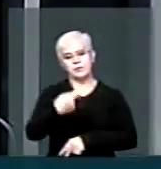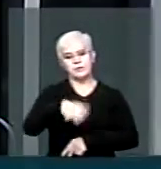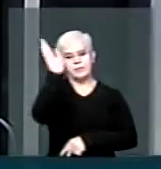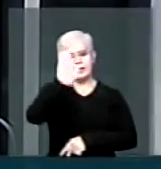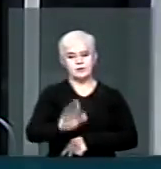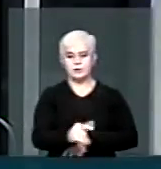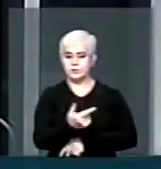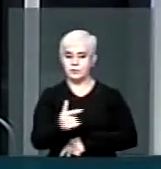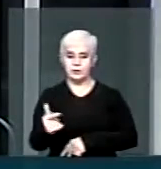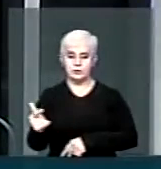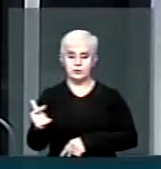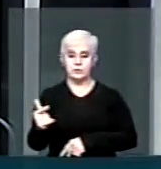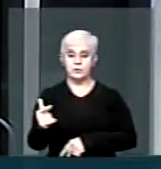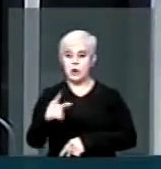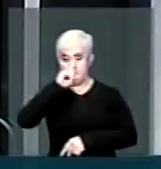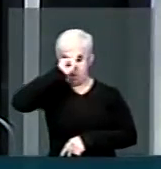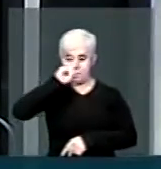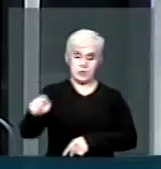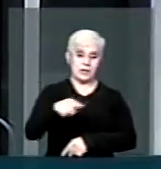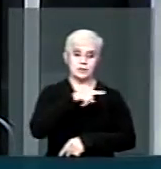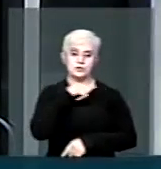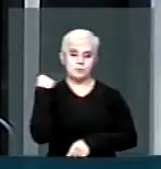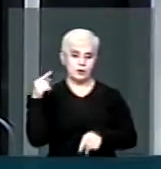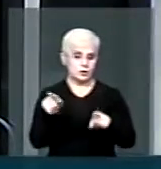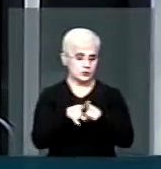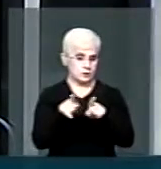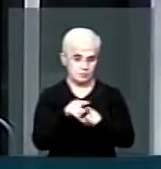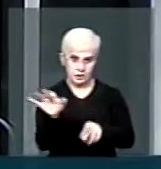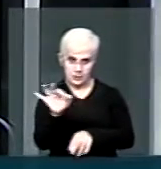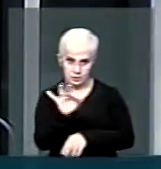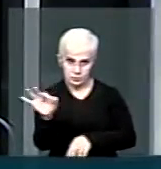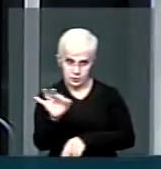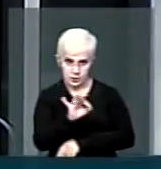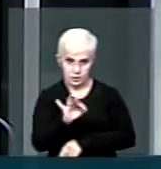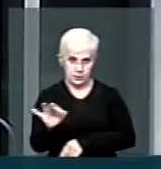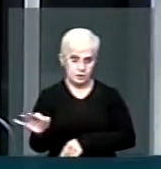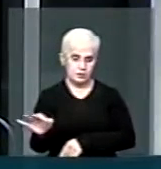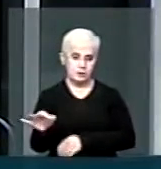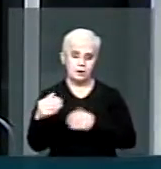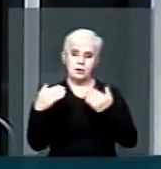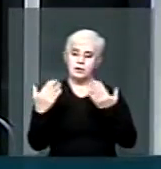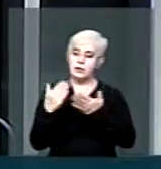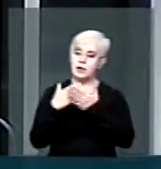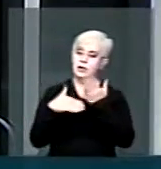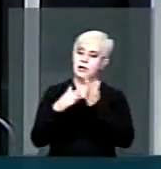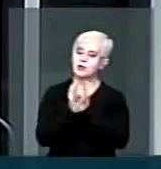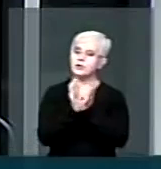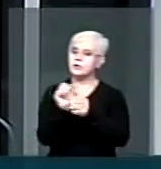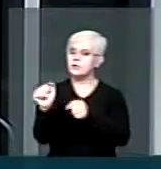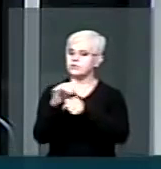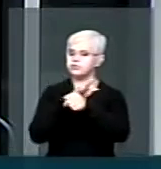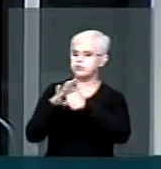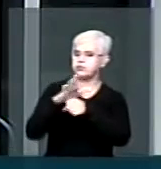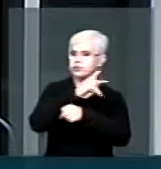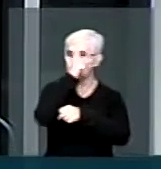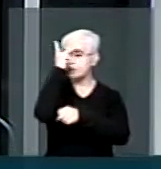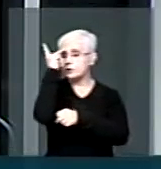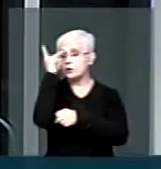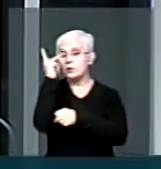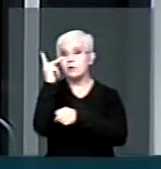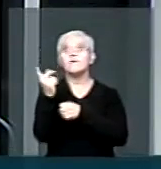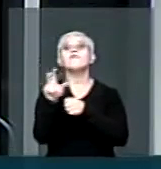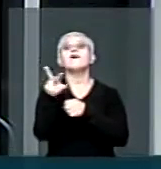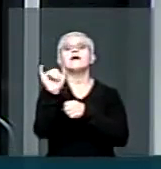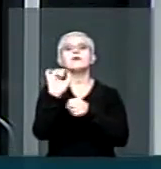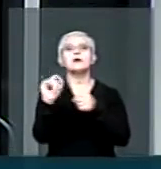Deus, nem pena de morte. Então, hora ou outra, todo esse contingente de gente voltará às ruas.